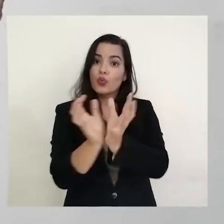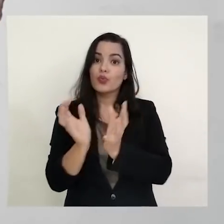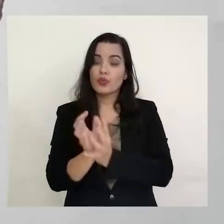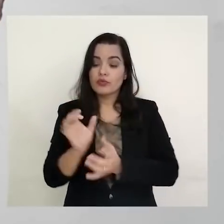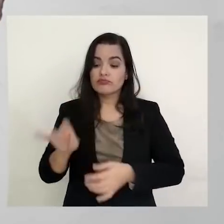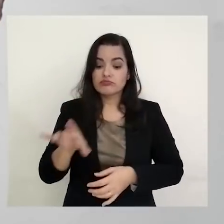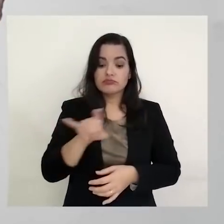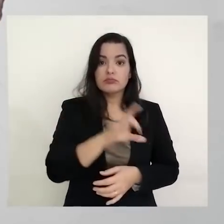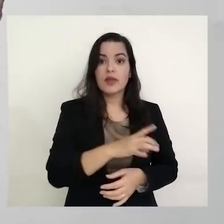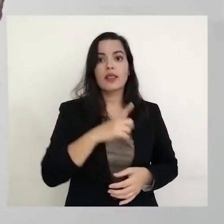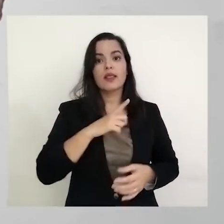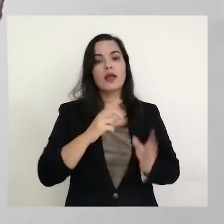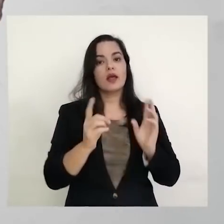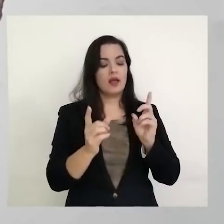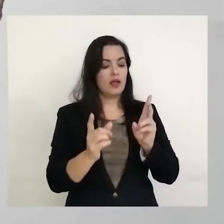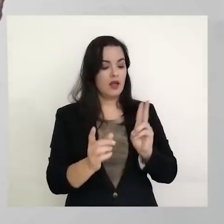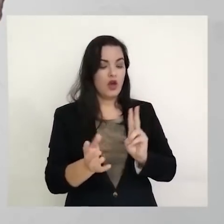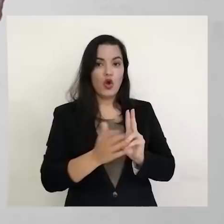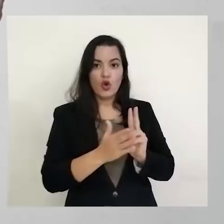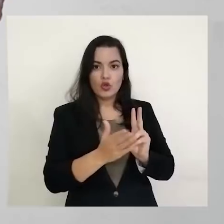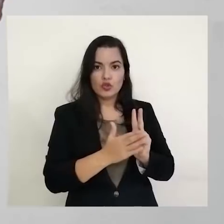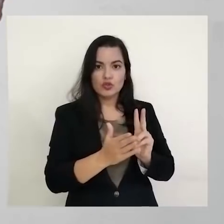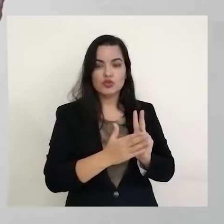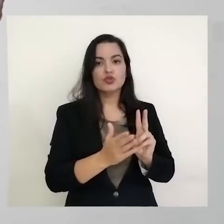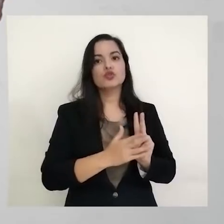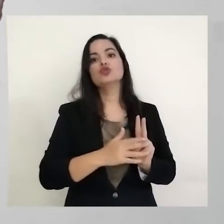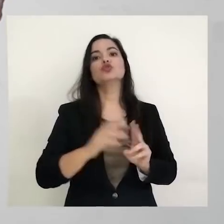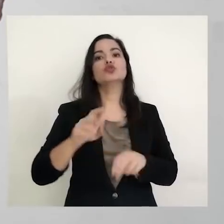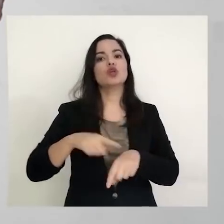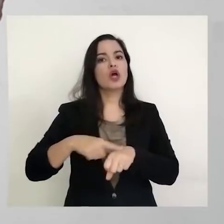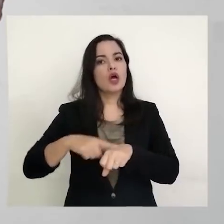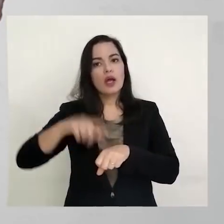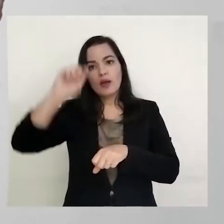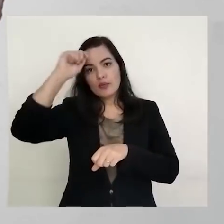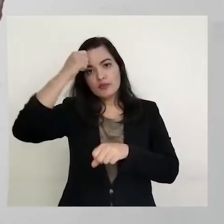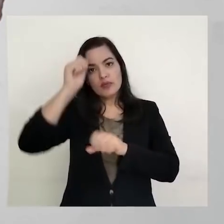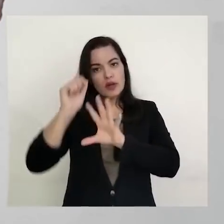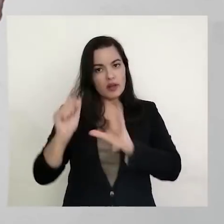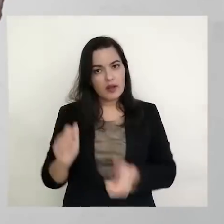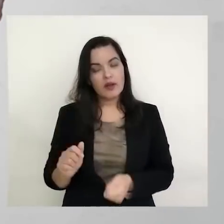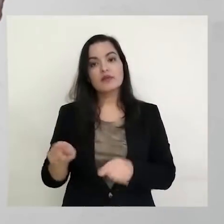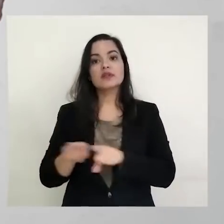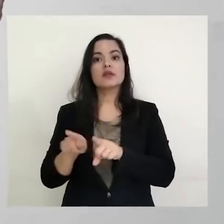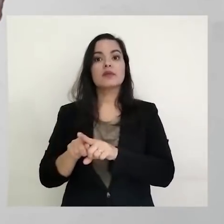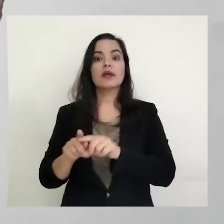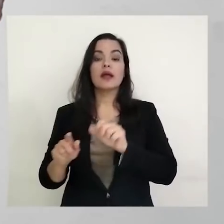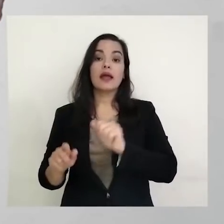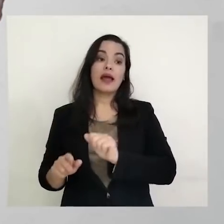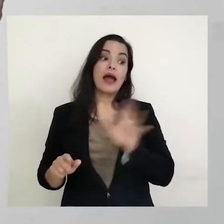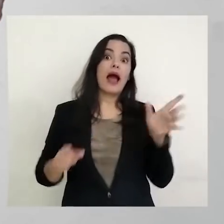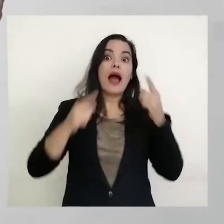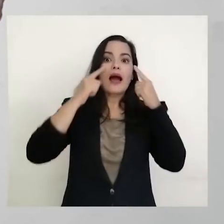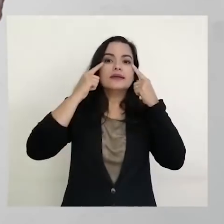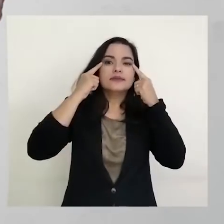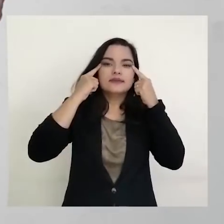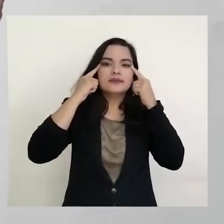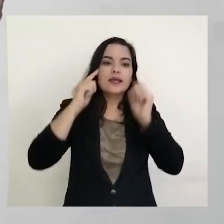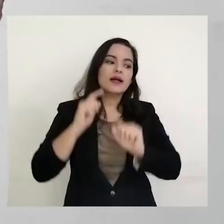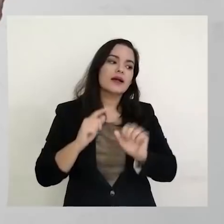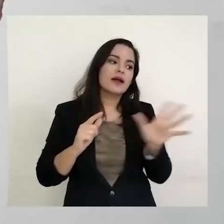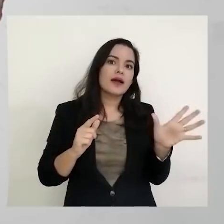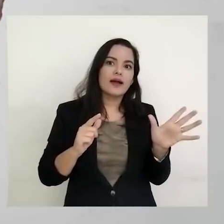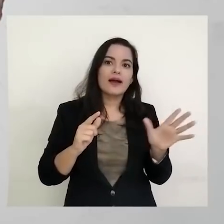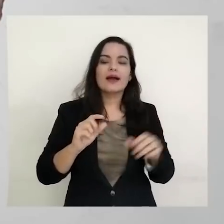etnias, então vocês têm o indígena, o africano, o asiático e o europeu. Não é para você pegar